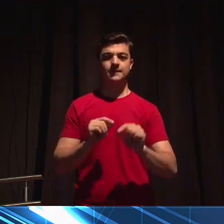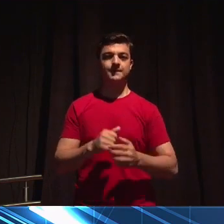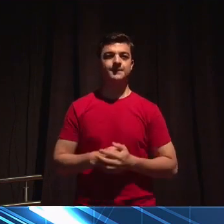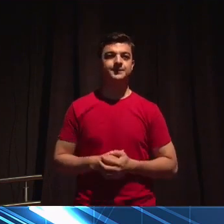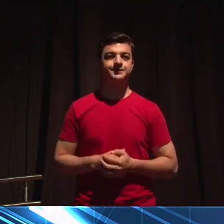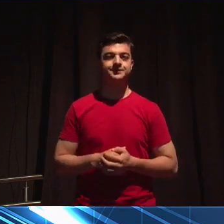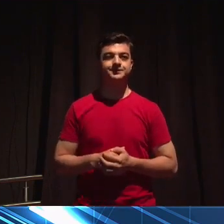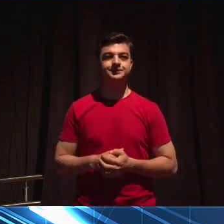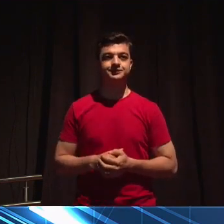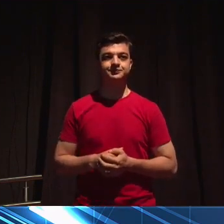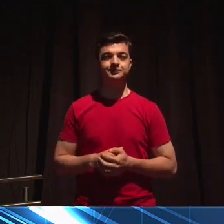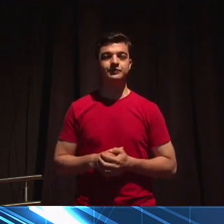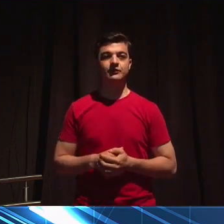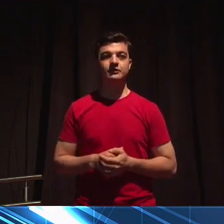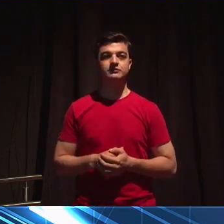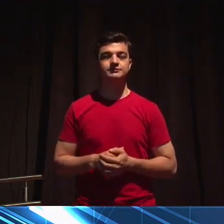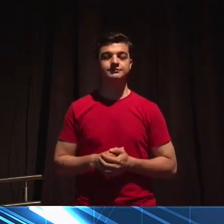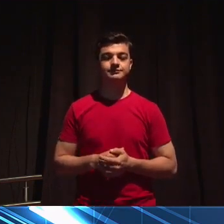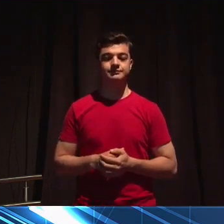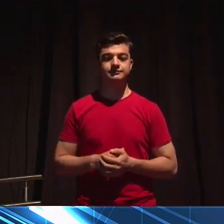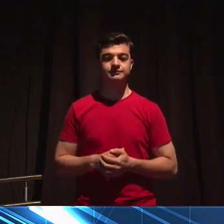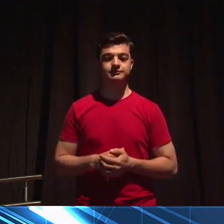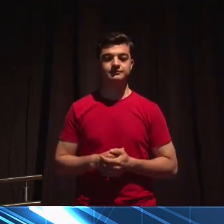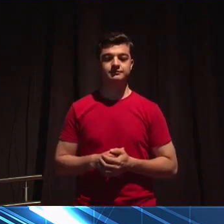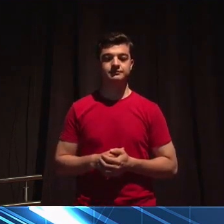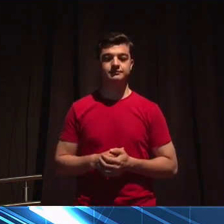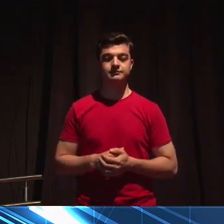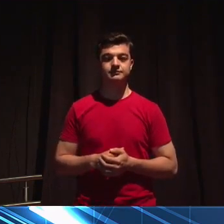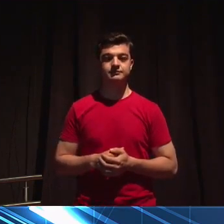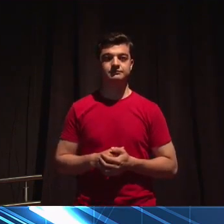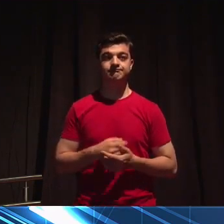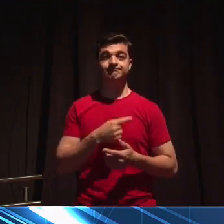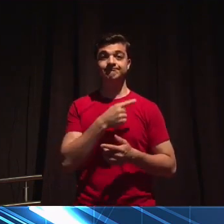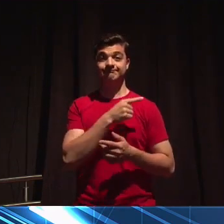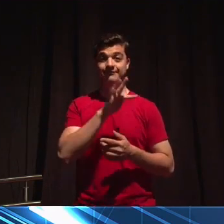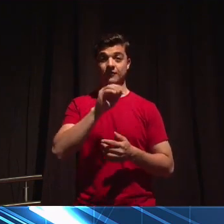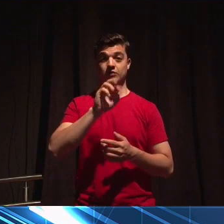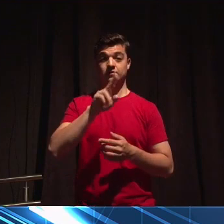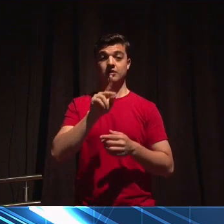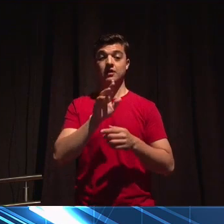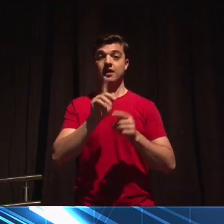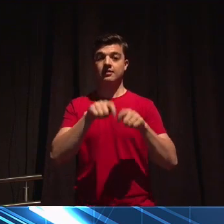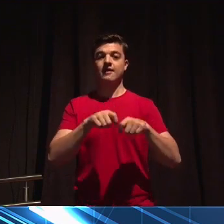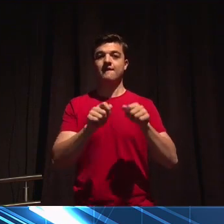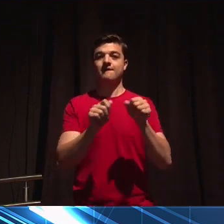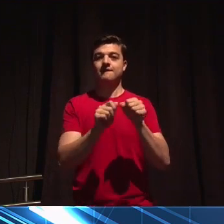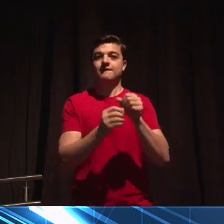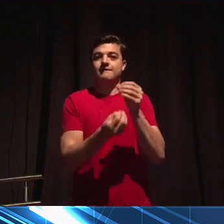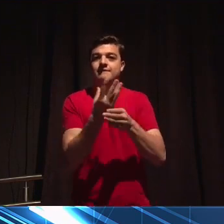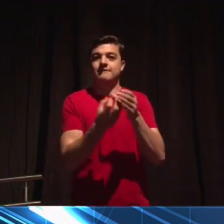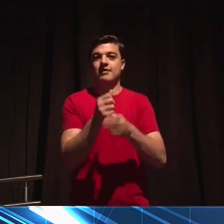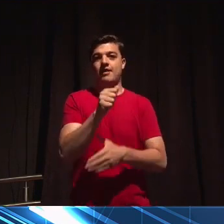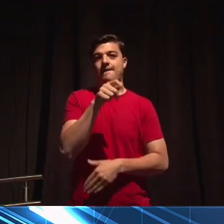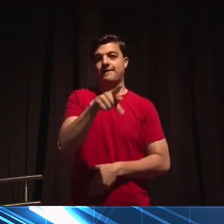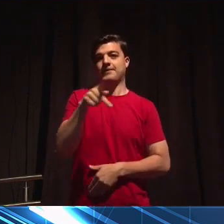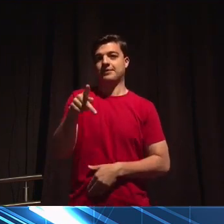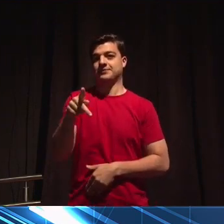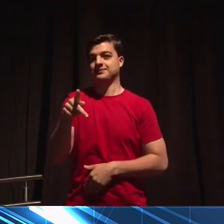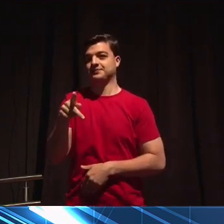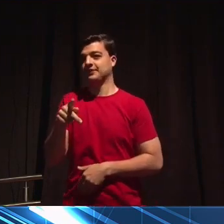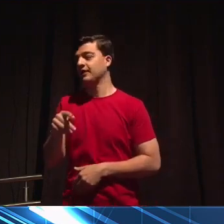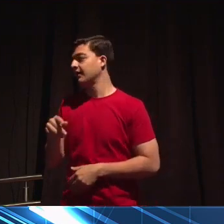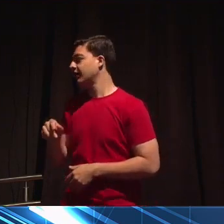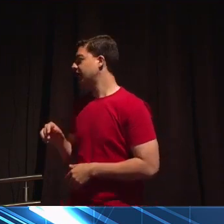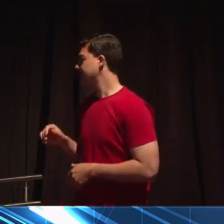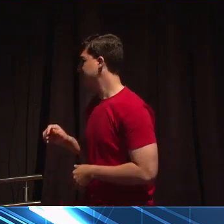ele diz que é uma plataforma para desenvolvimento de apps. E ela é feita